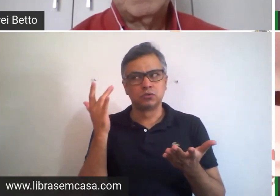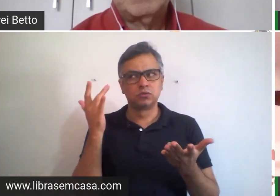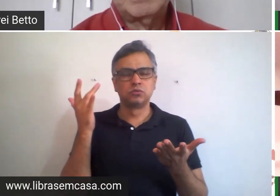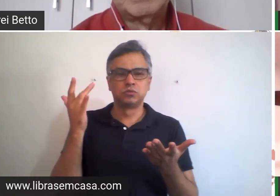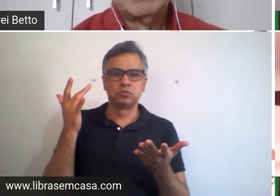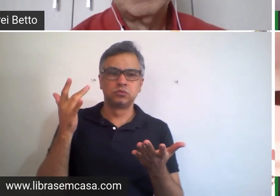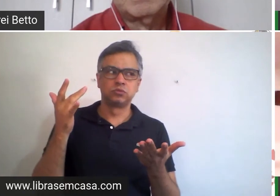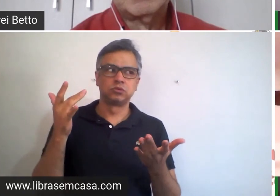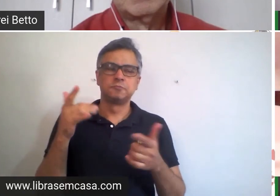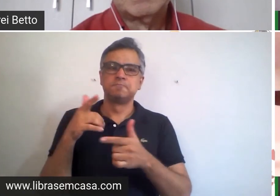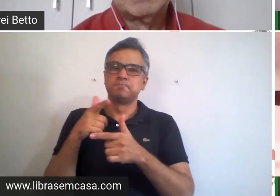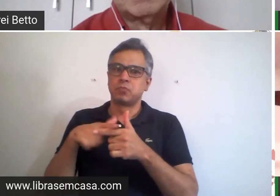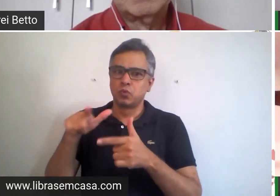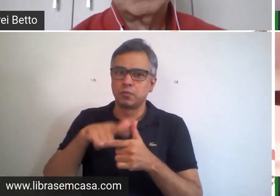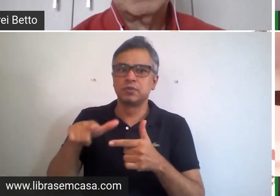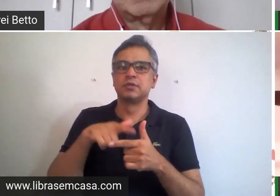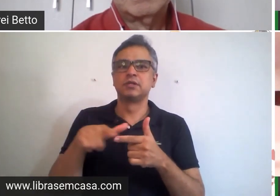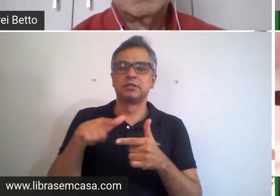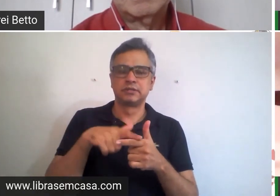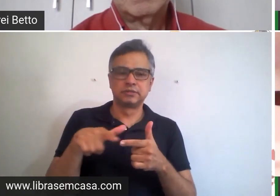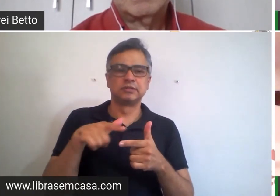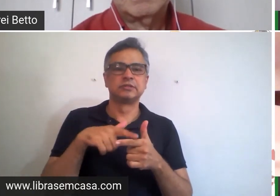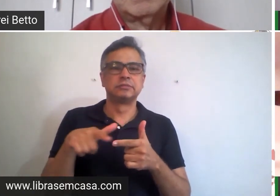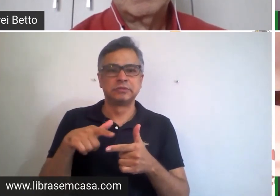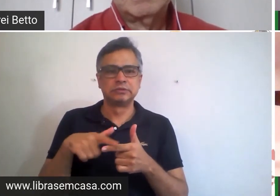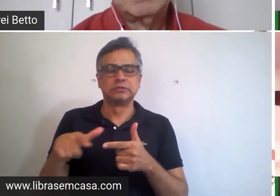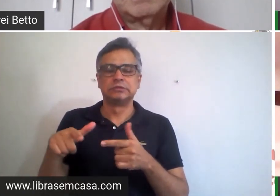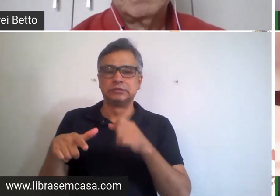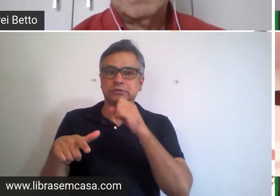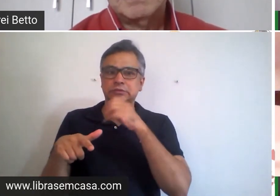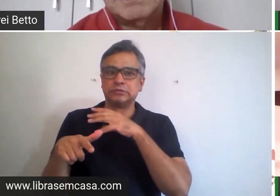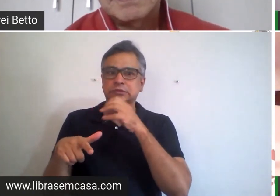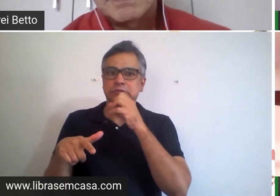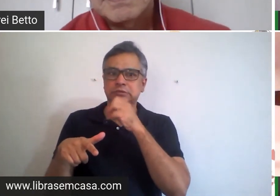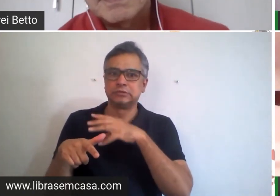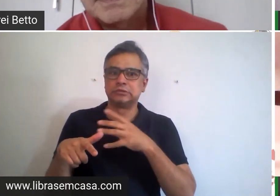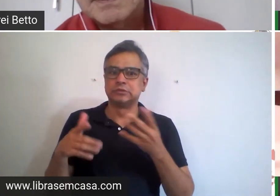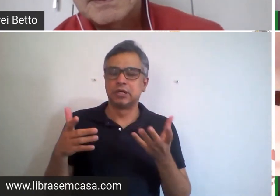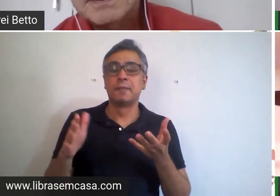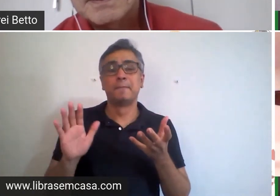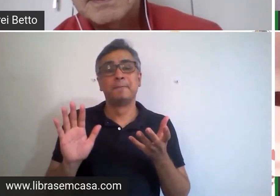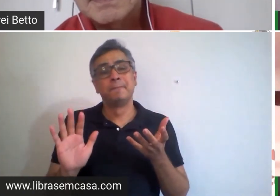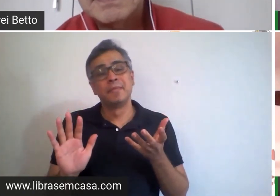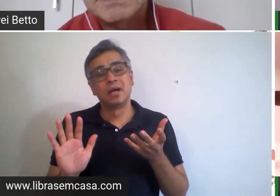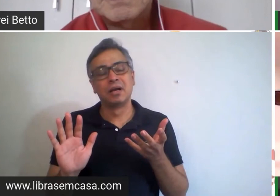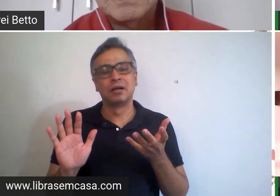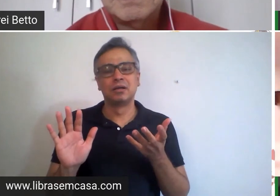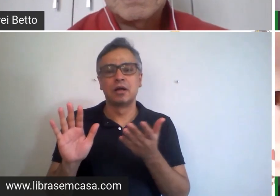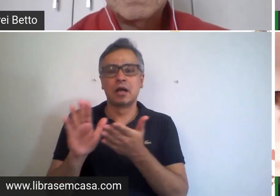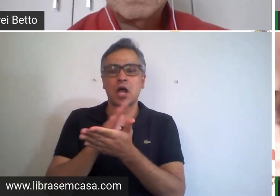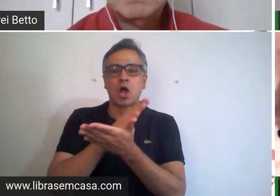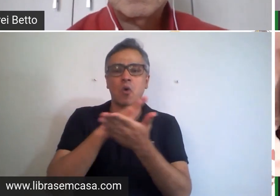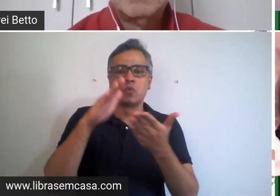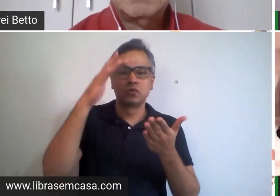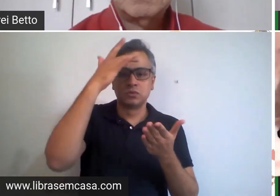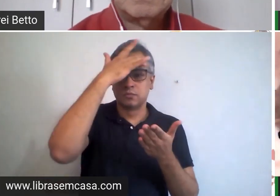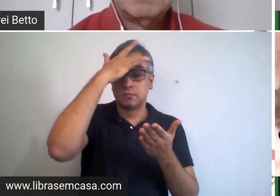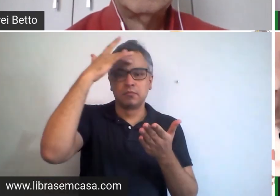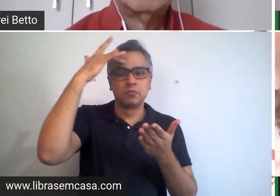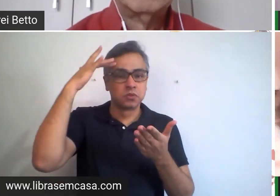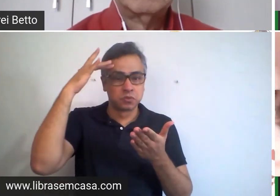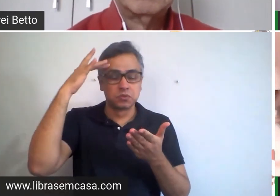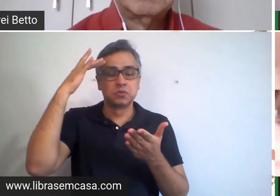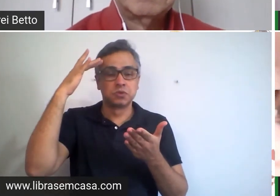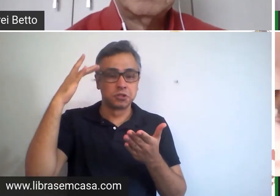questionável, problemático, estarrecedor que se pense nesses termos, mas há pessoas que se beneficiam,